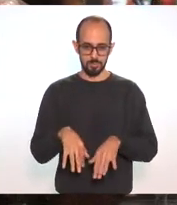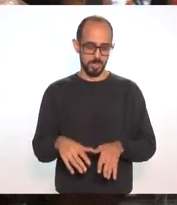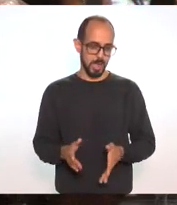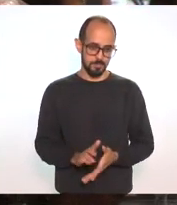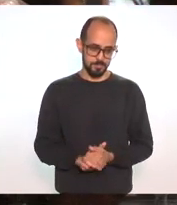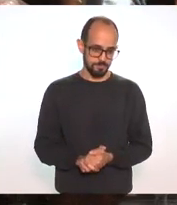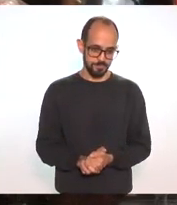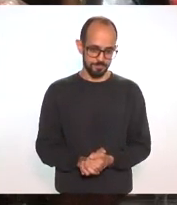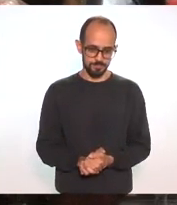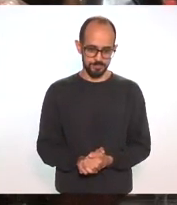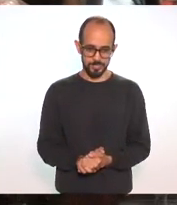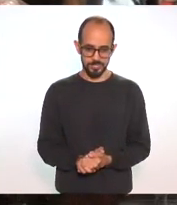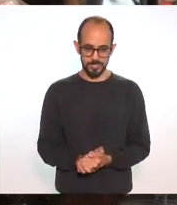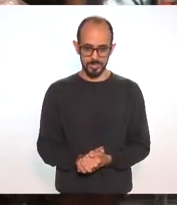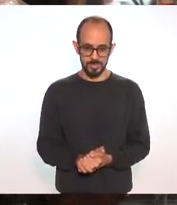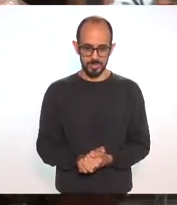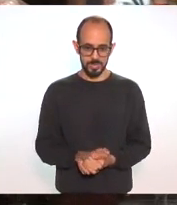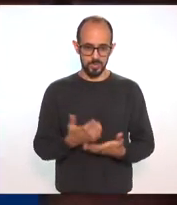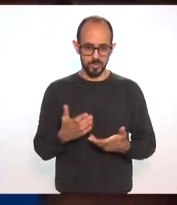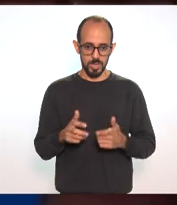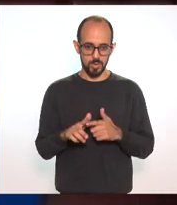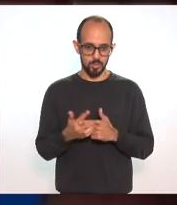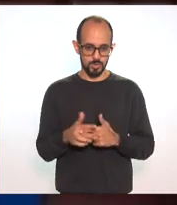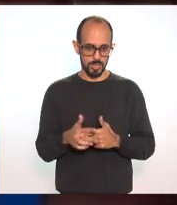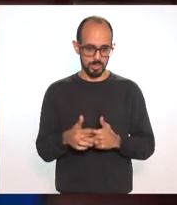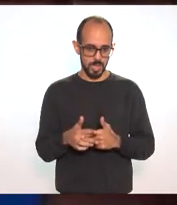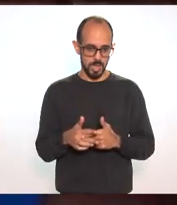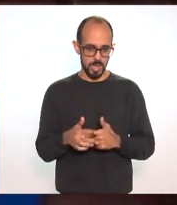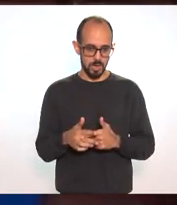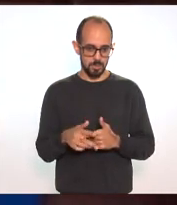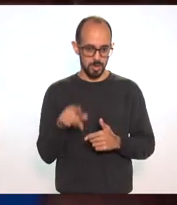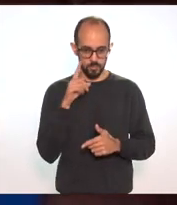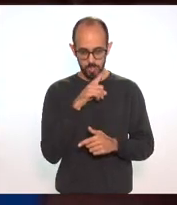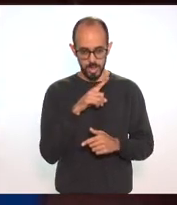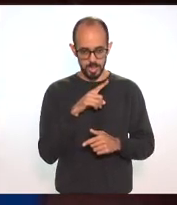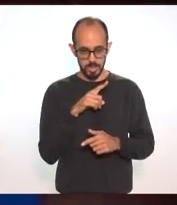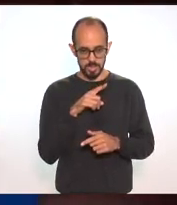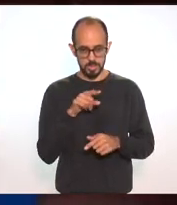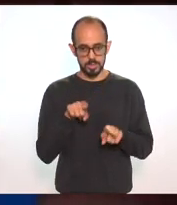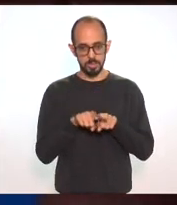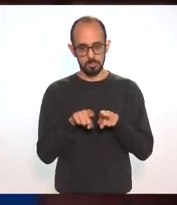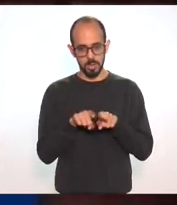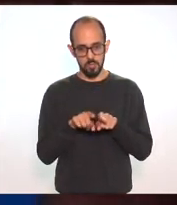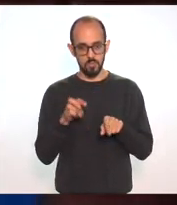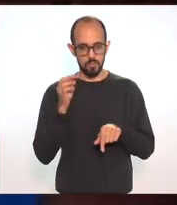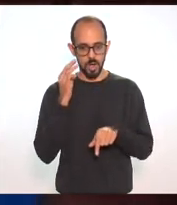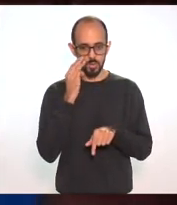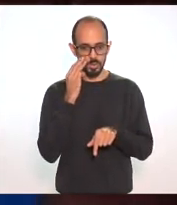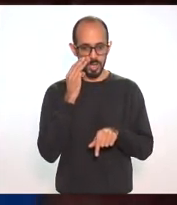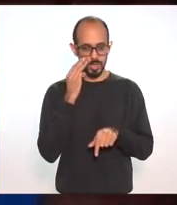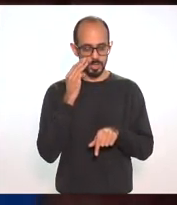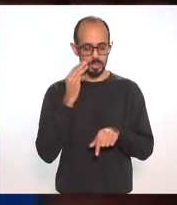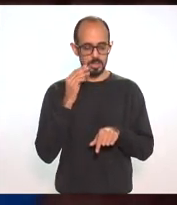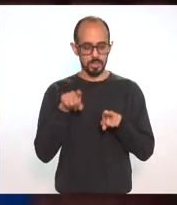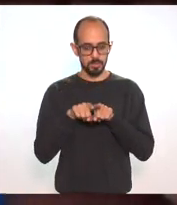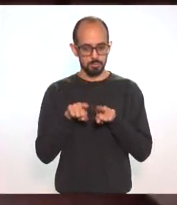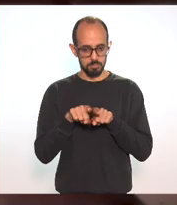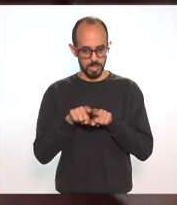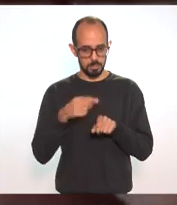Presidente, desculpa, eu só queria consertar aqui uma falha minha, eu não mencionei o deputado Valdec Carneiro nessa coautoria. Desculpa, Valdec.